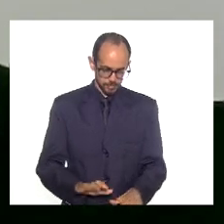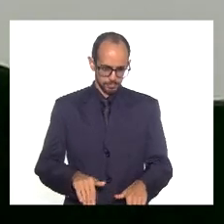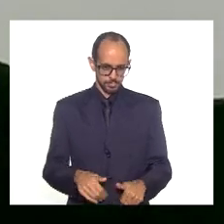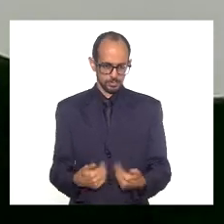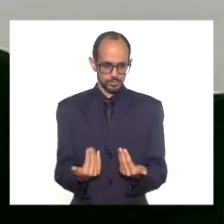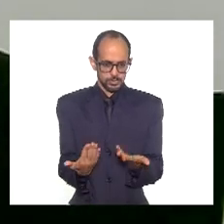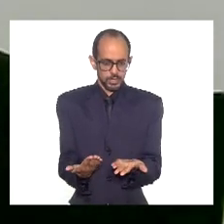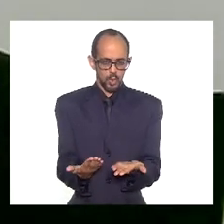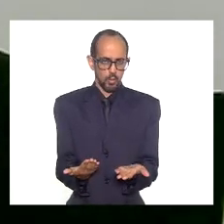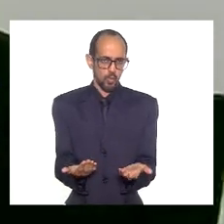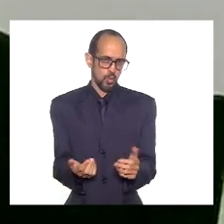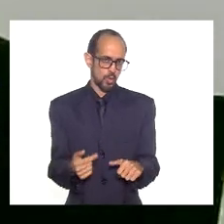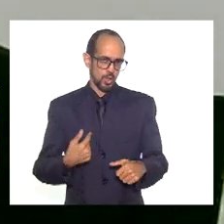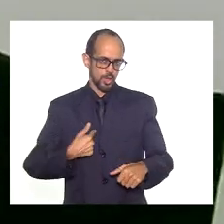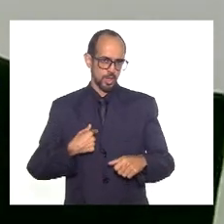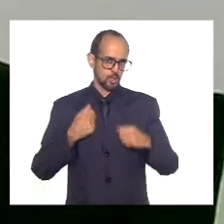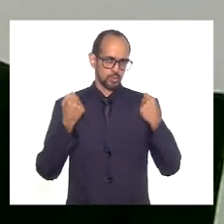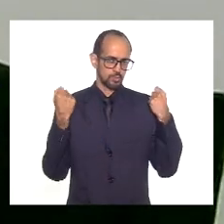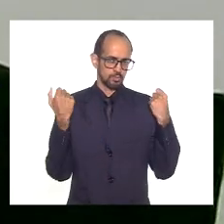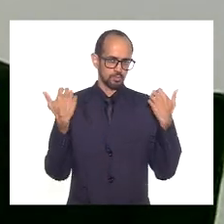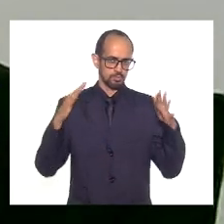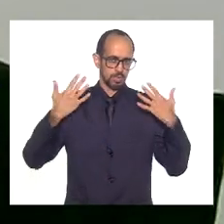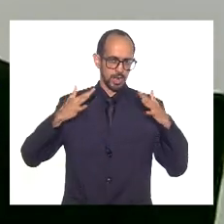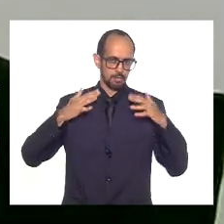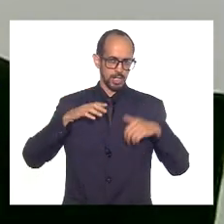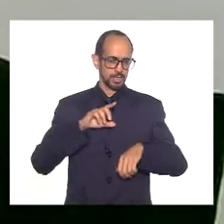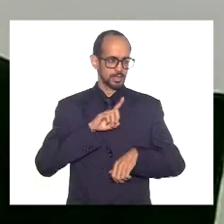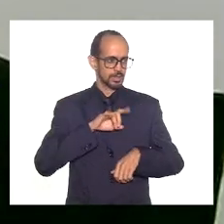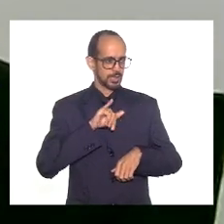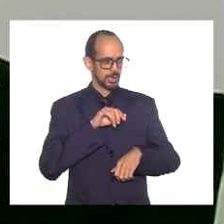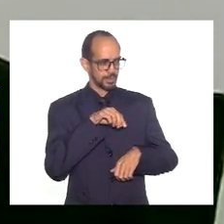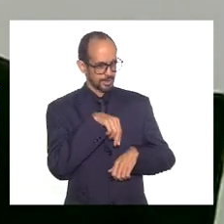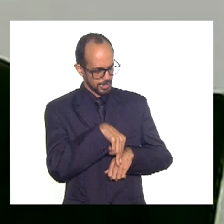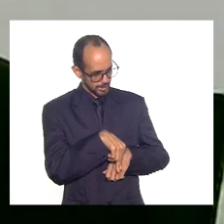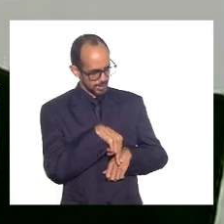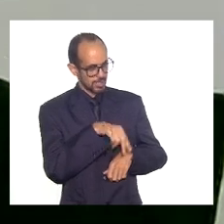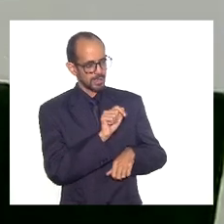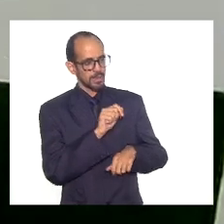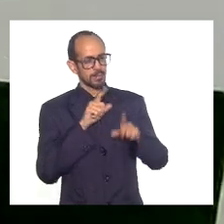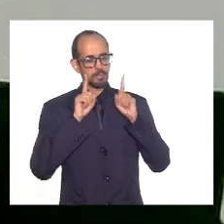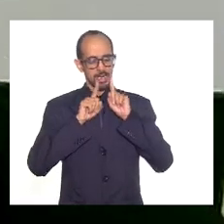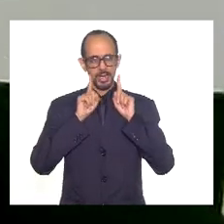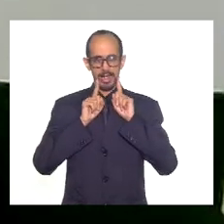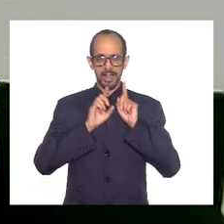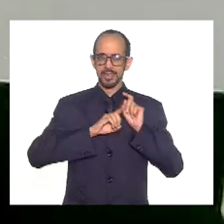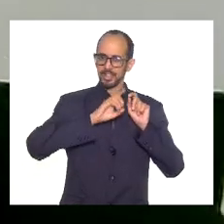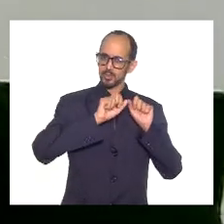Estendendo aqui meu parabenizando Zeidan, Maricá, Deus abençoe.